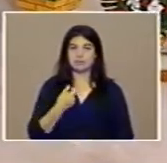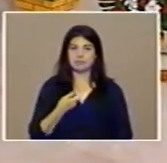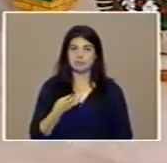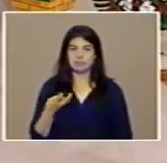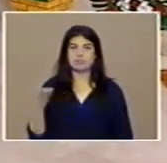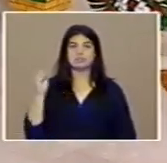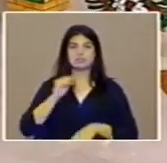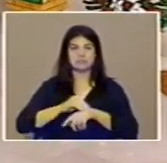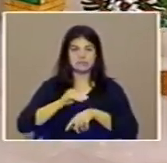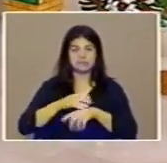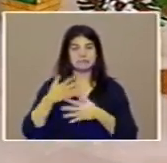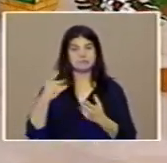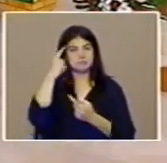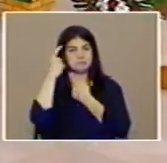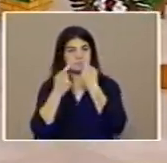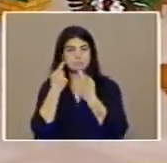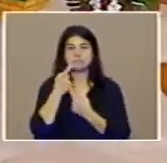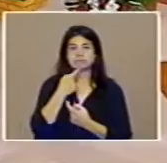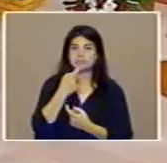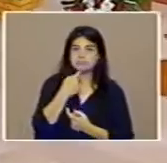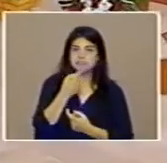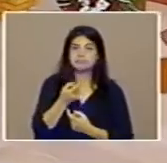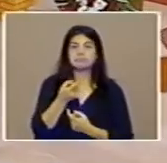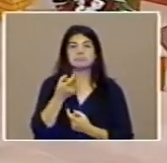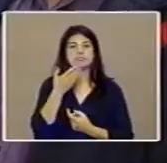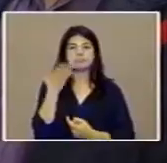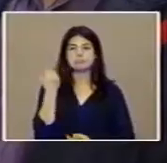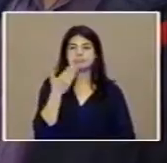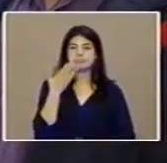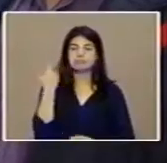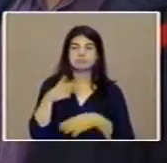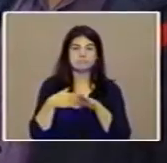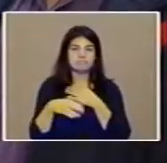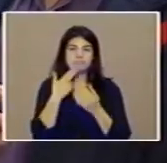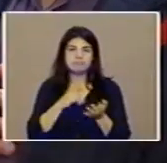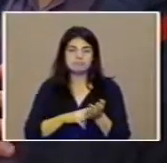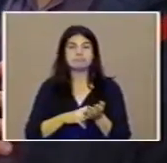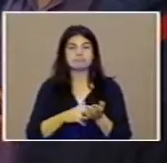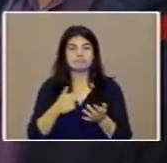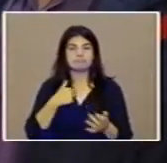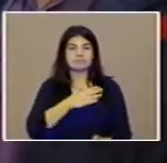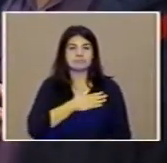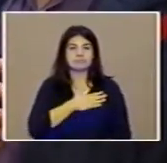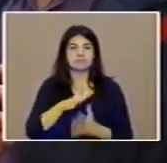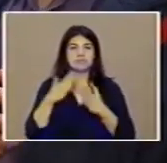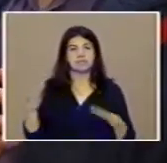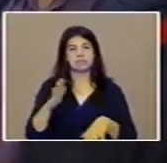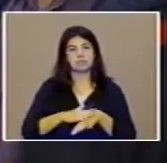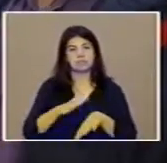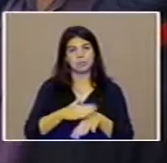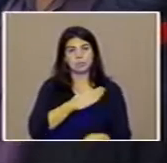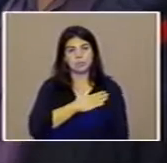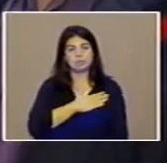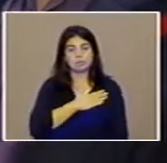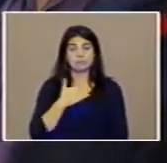eu pequei muitas vezes por pensamentos e palavras atos e omissões minha culpa minha tão grande culpa